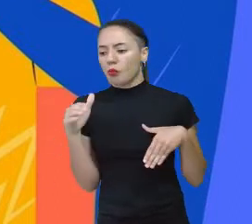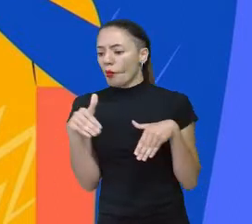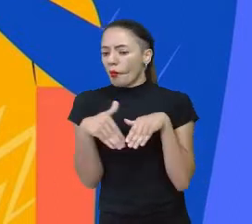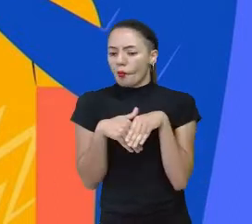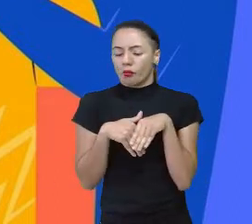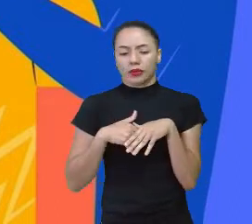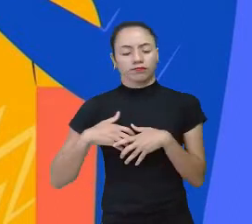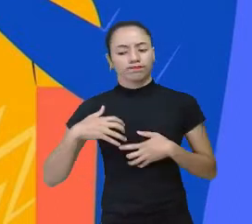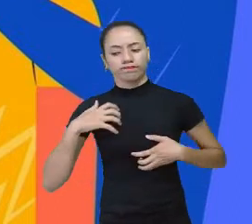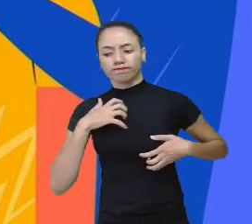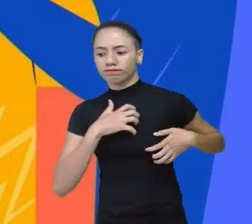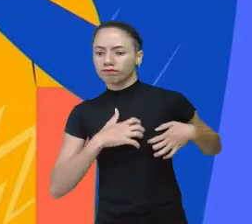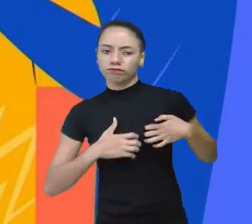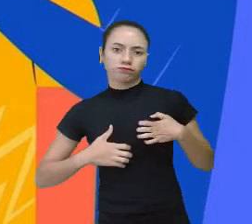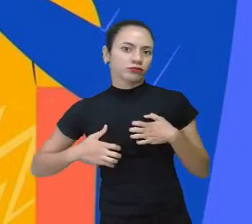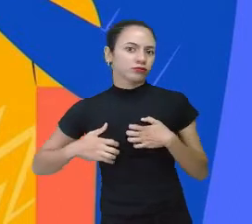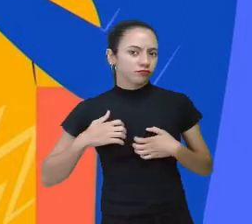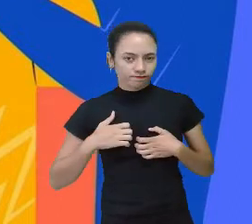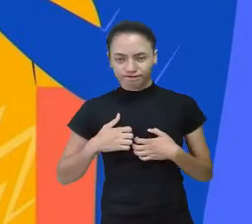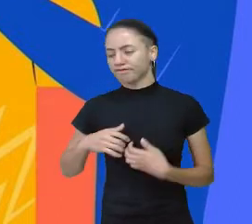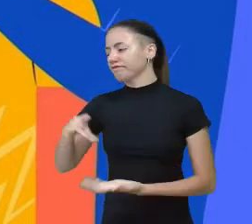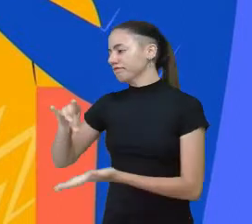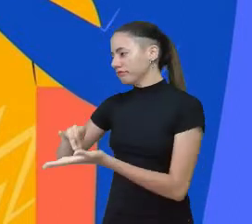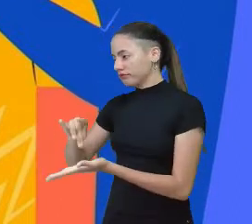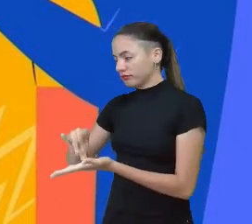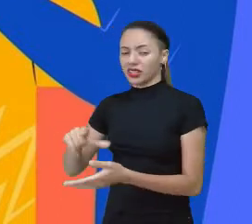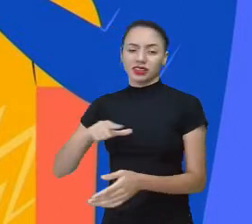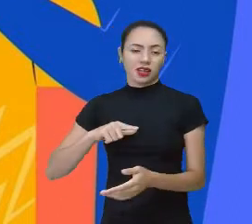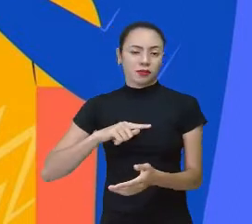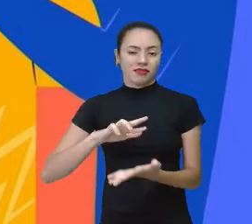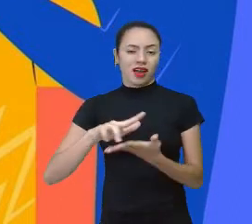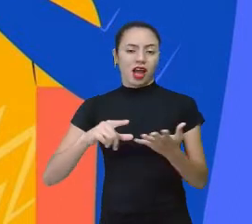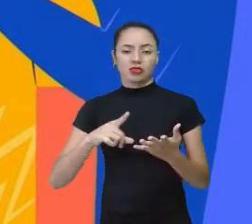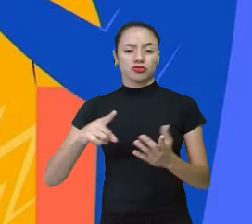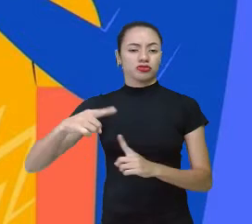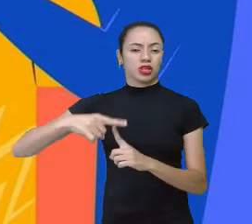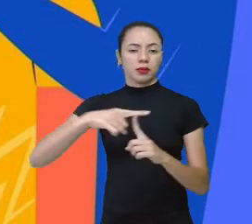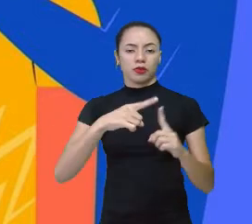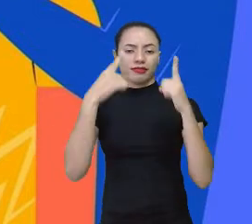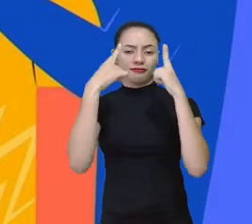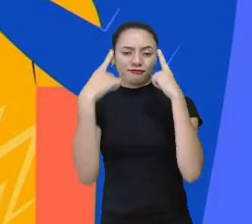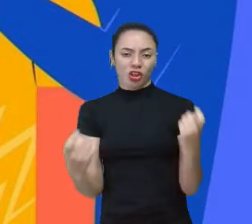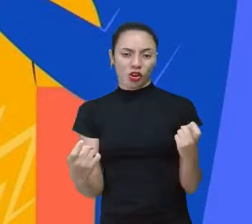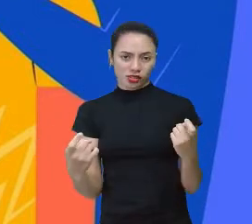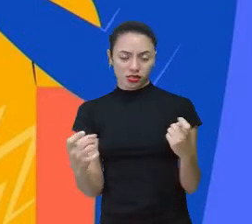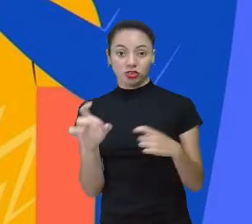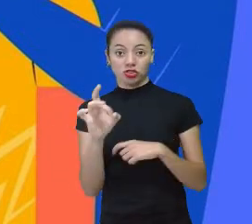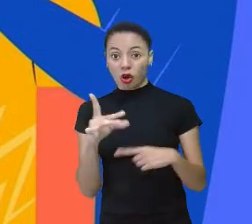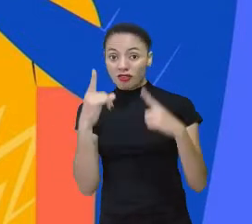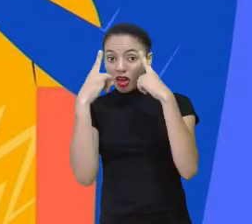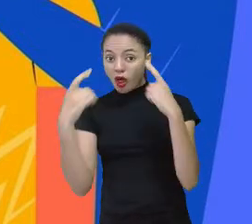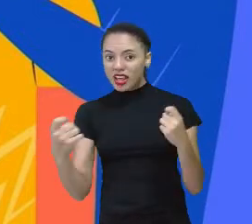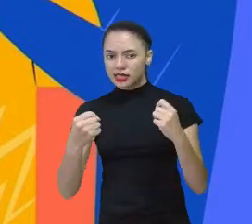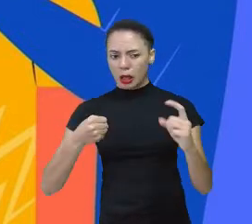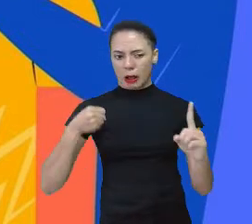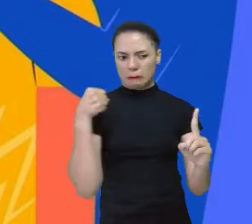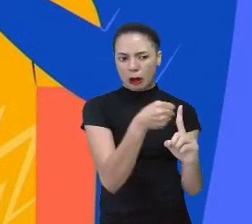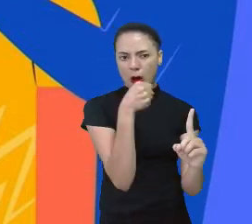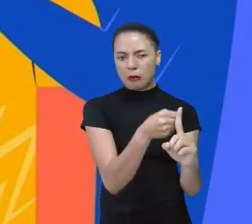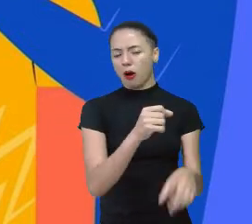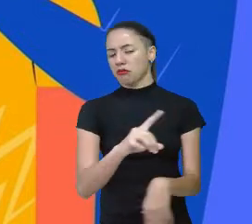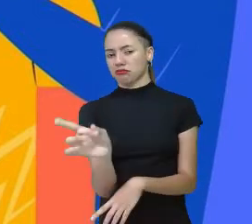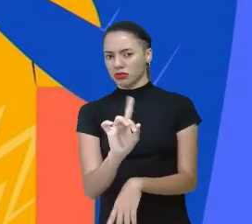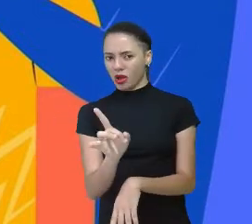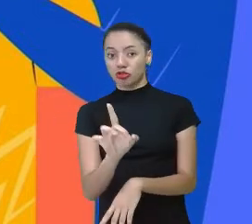tenso mesmo, né? E aí diversos tipos de violência, né? Pode ter violências. não só tem a violência física, se pensa muito na